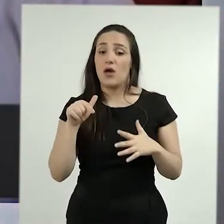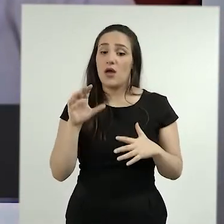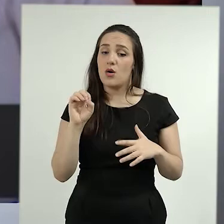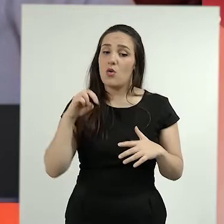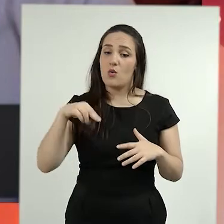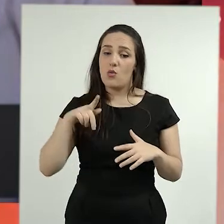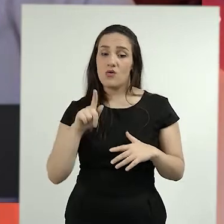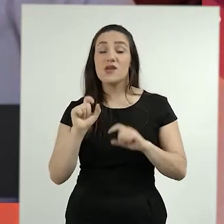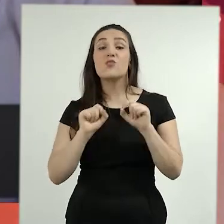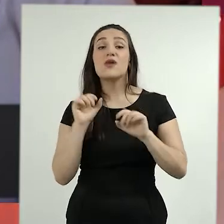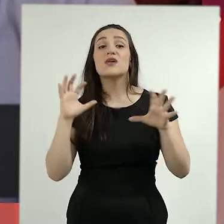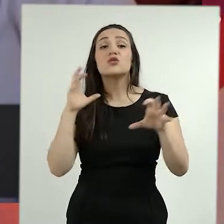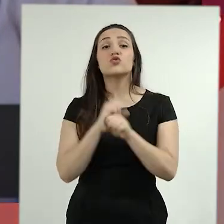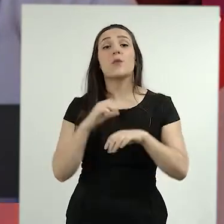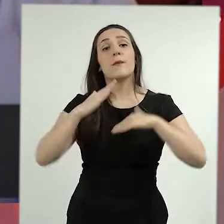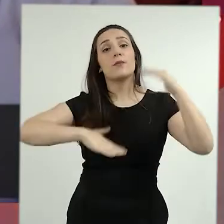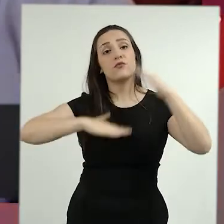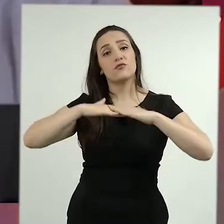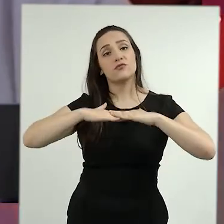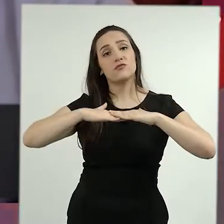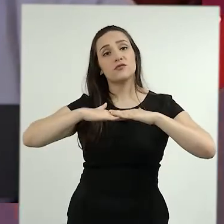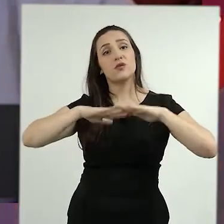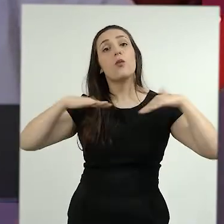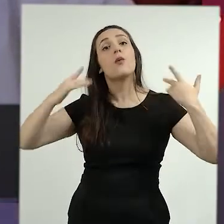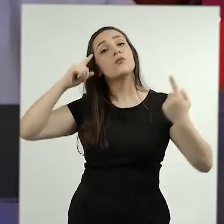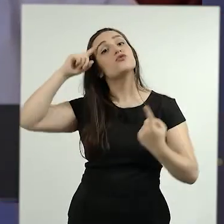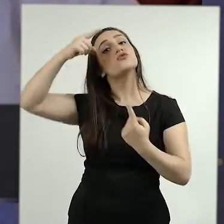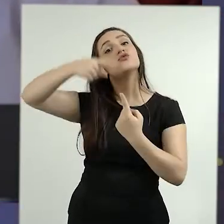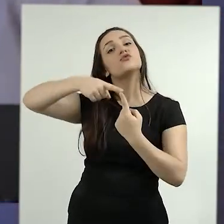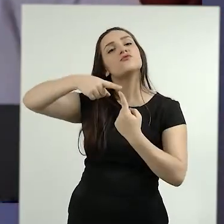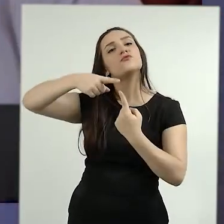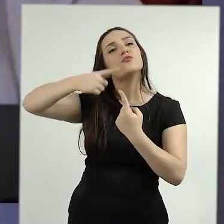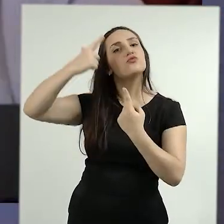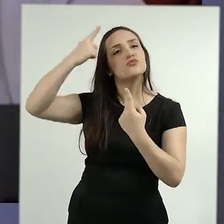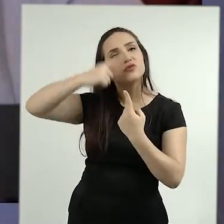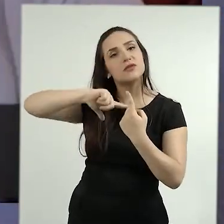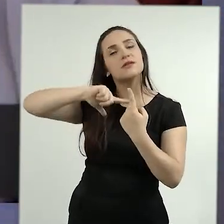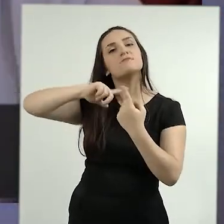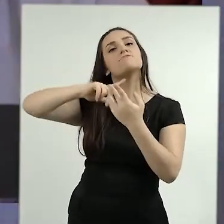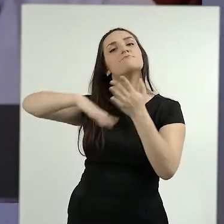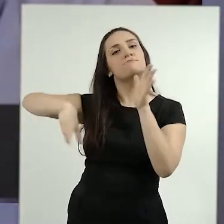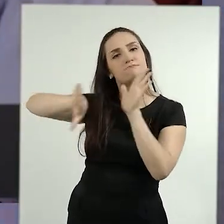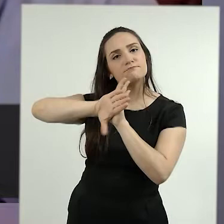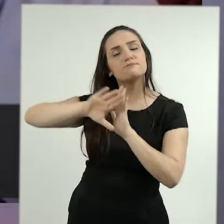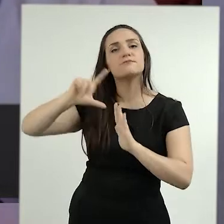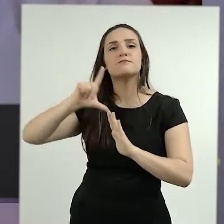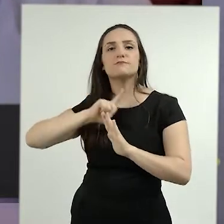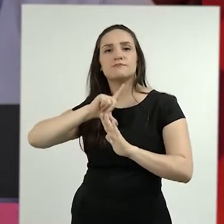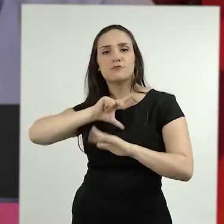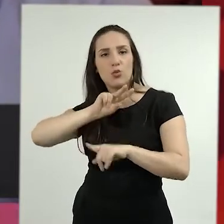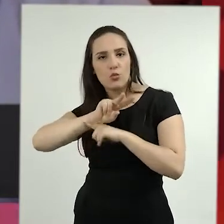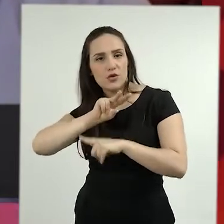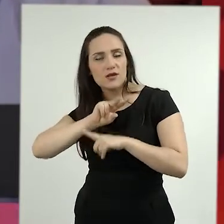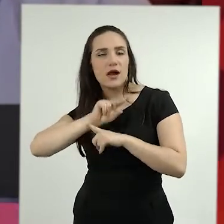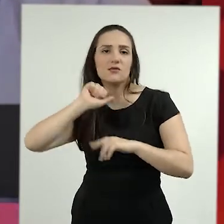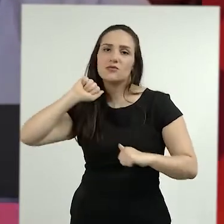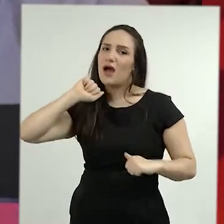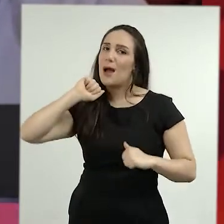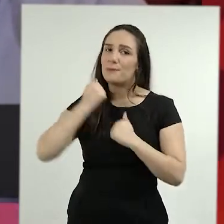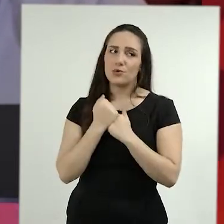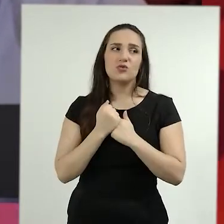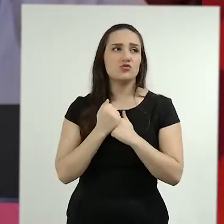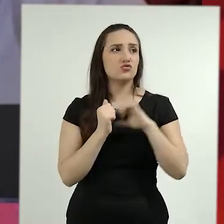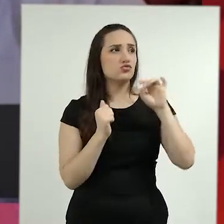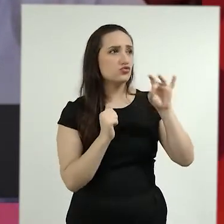são profissionais, né, que se unem em prol de um objetivo comum, que precisam desse apoio, não